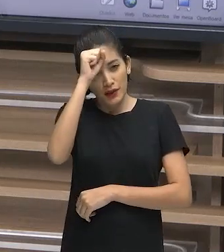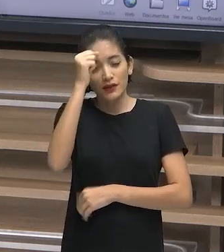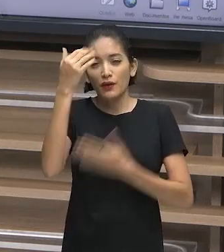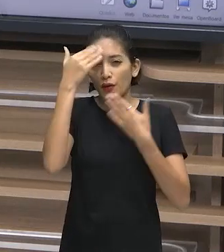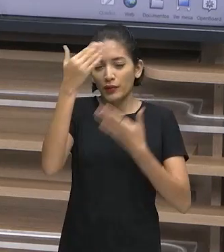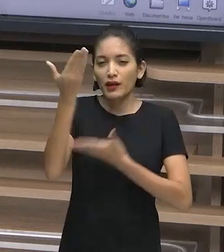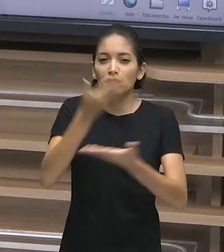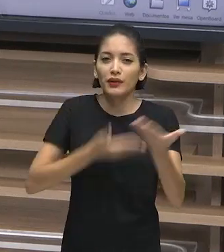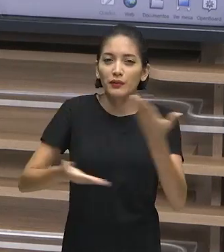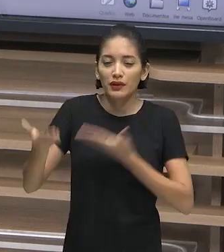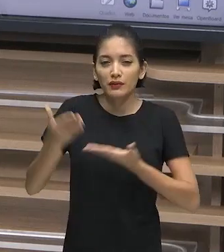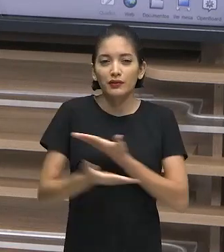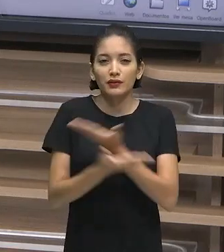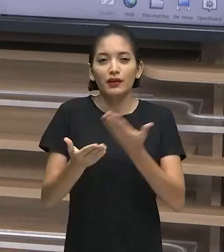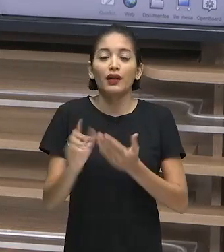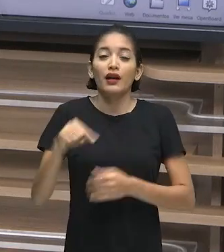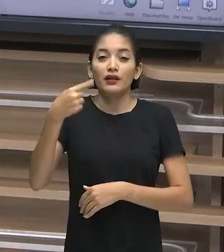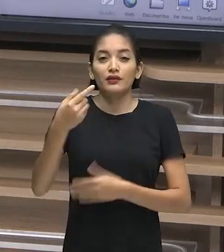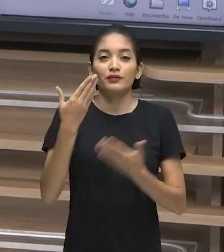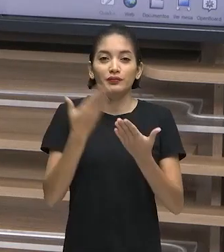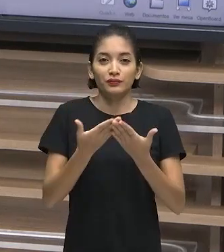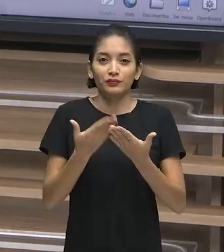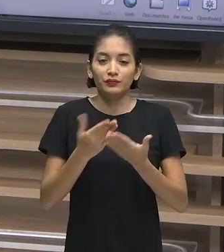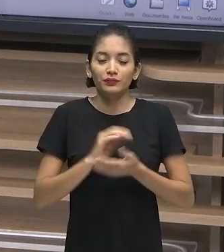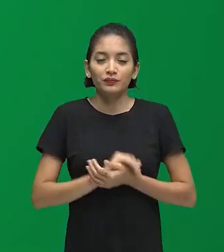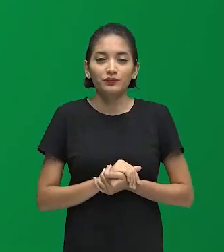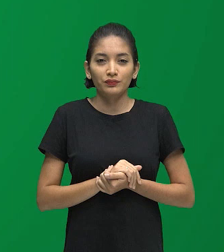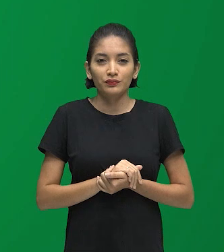pela participação de todos e a gente se vê na próxima.